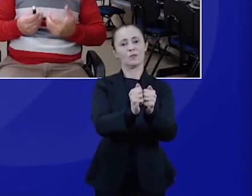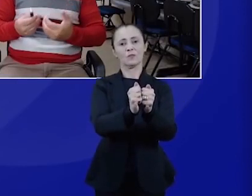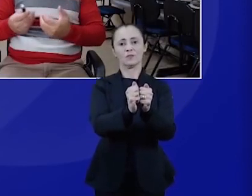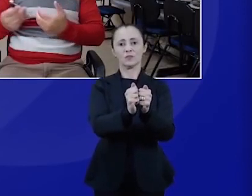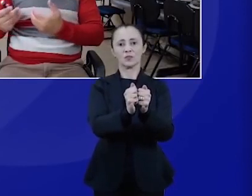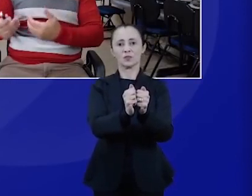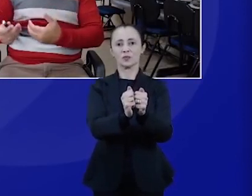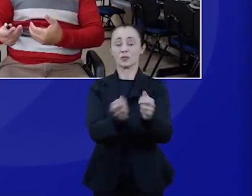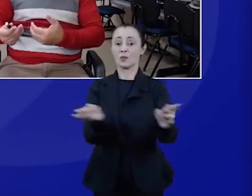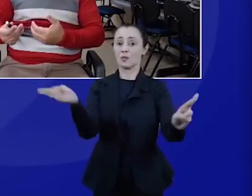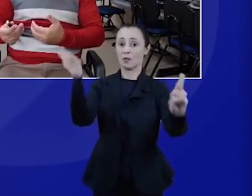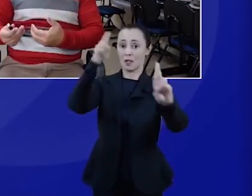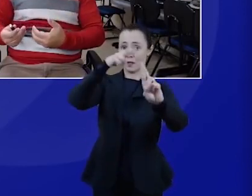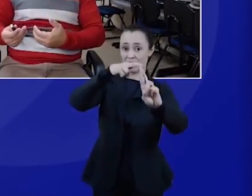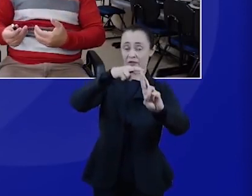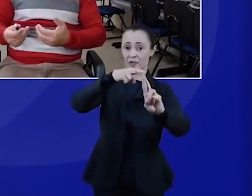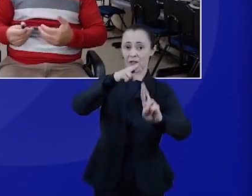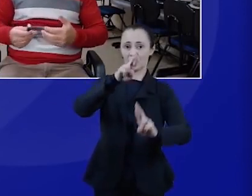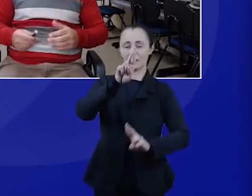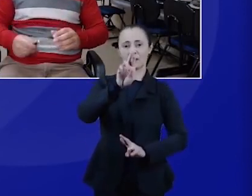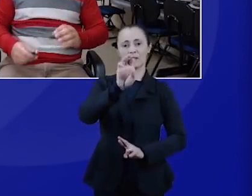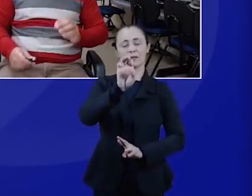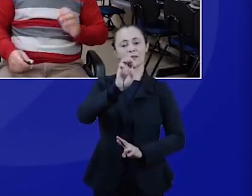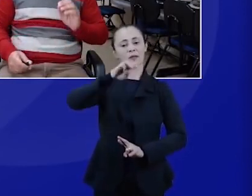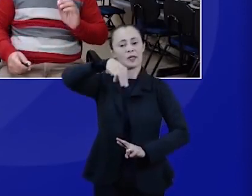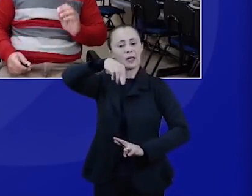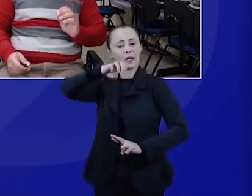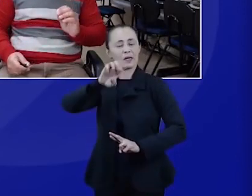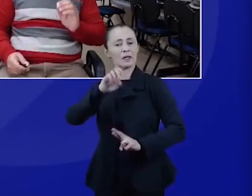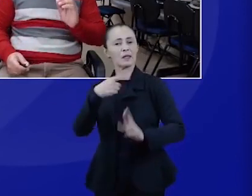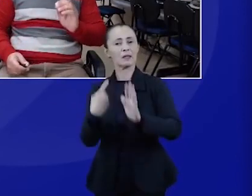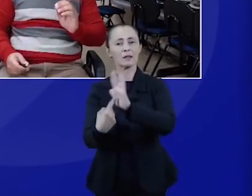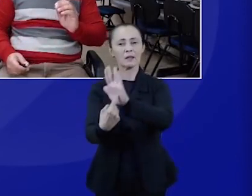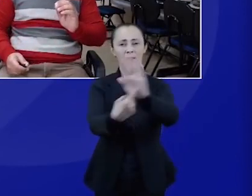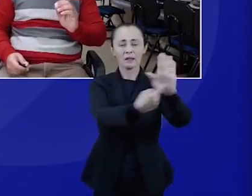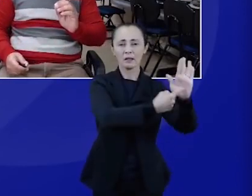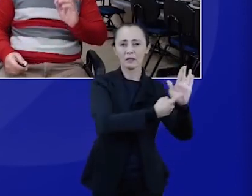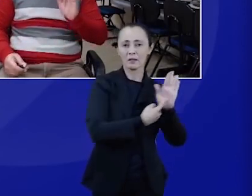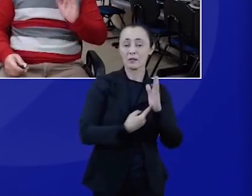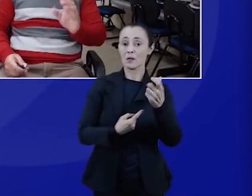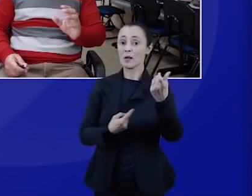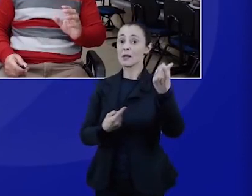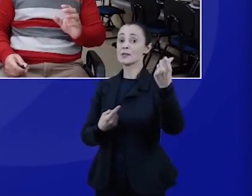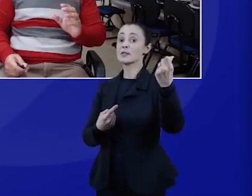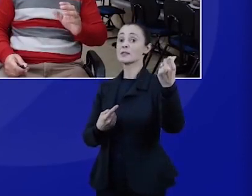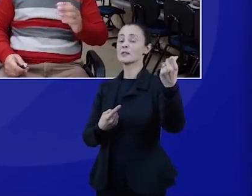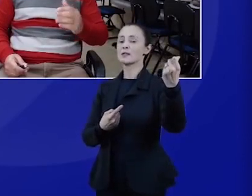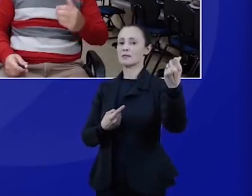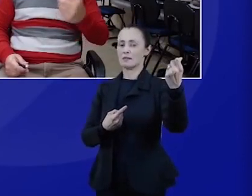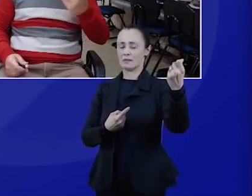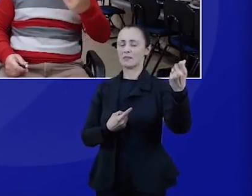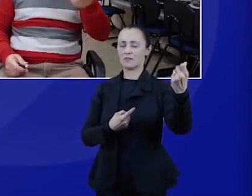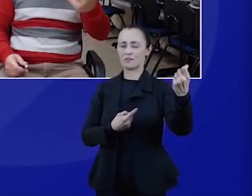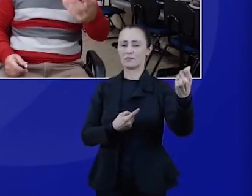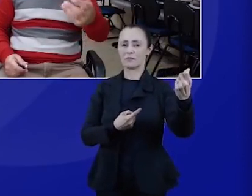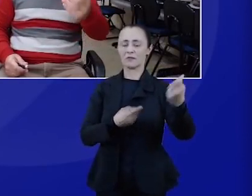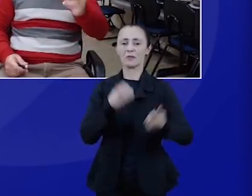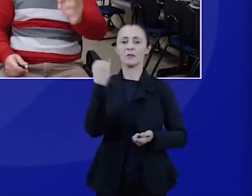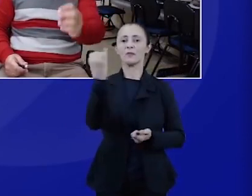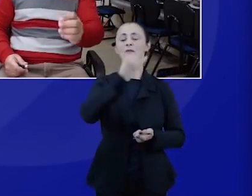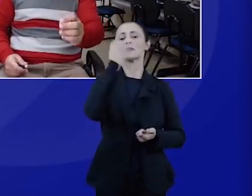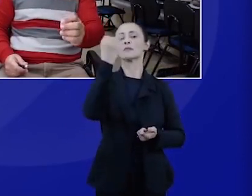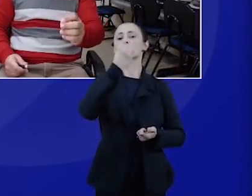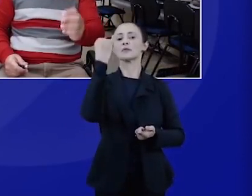o referencial curricular da REME, apresenta 6 pontos relevantes para que nós